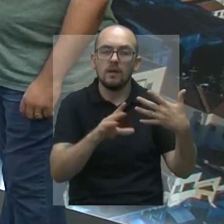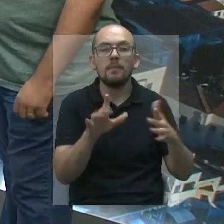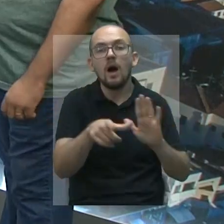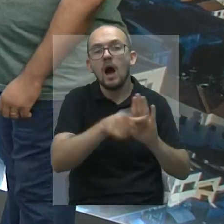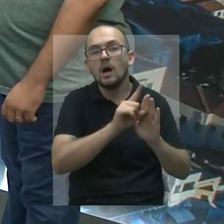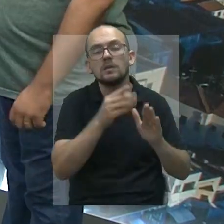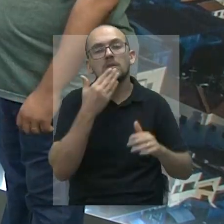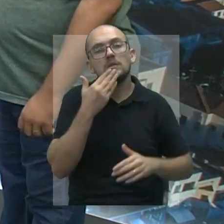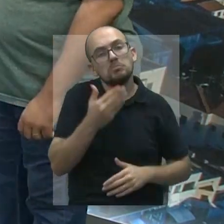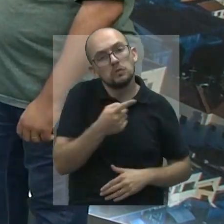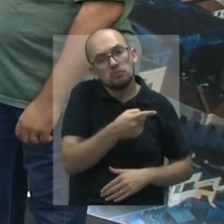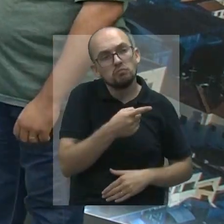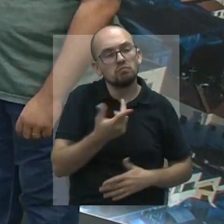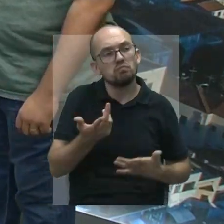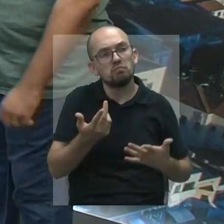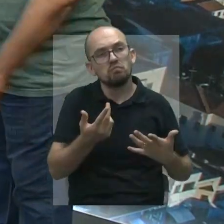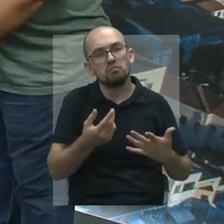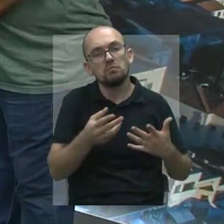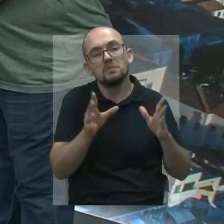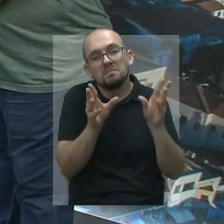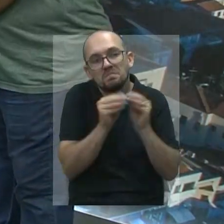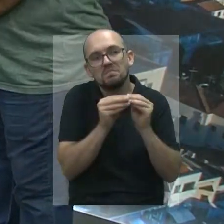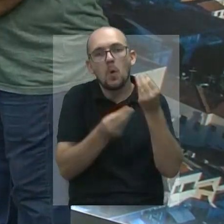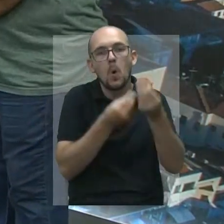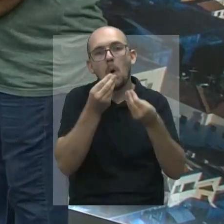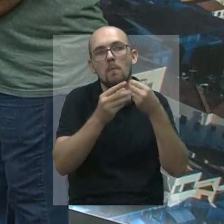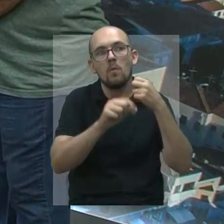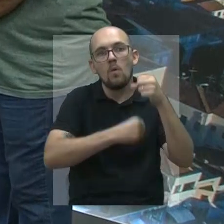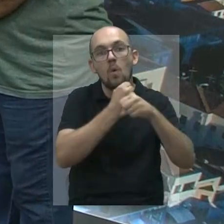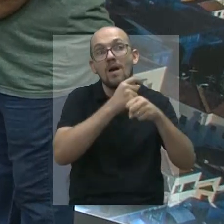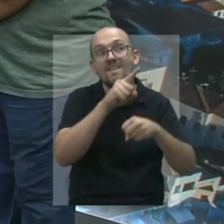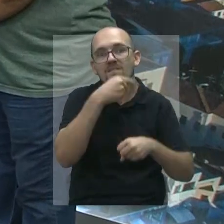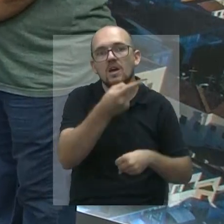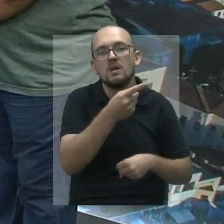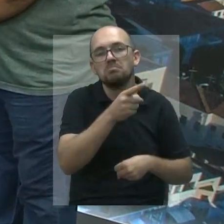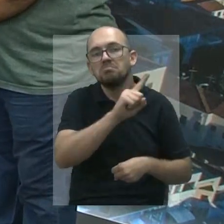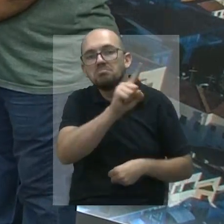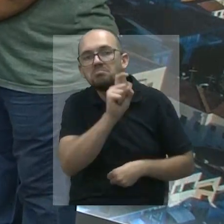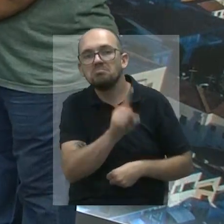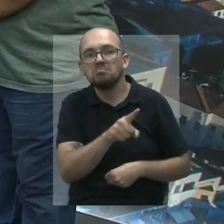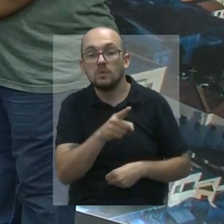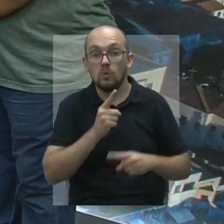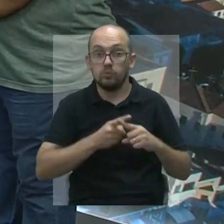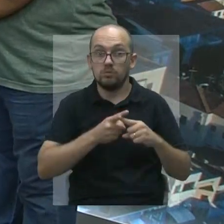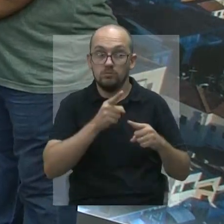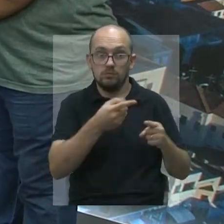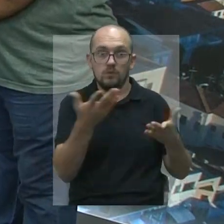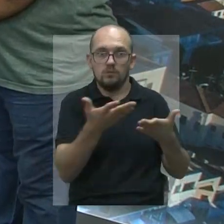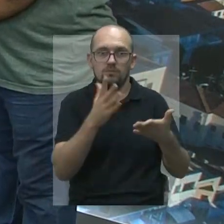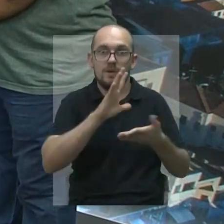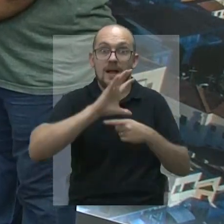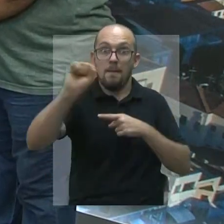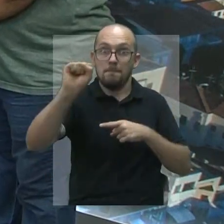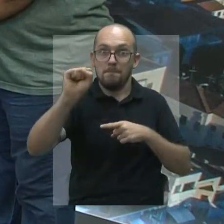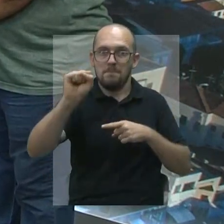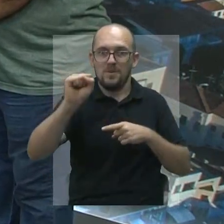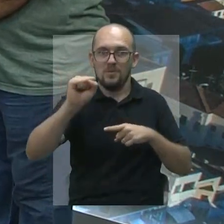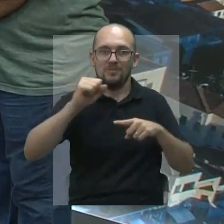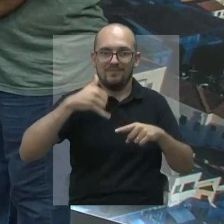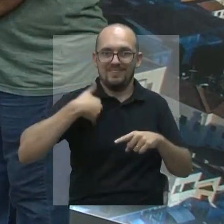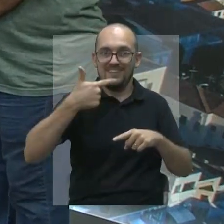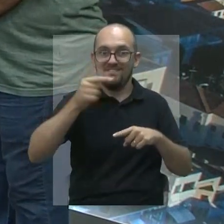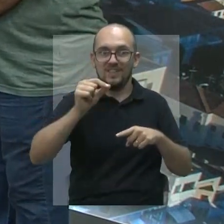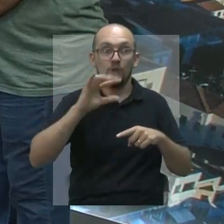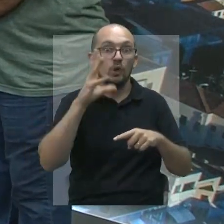você trouxesse aí uma pitada de como é que está essa preparação para o ano que vem, porque esse título, assim, encheu o torcedor de